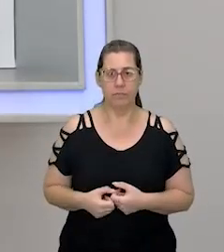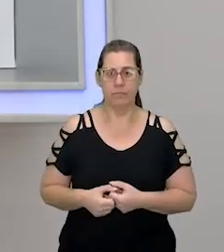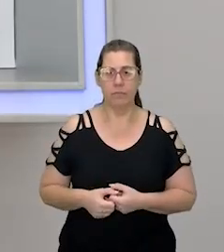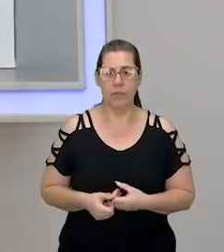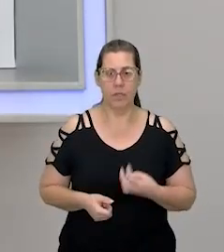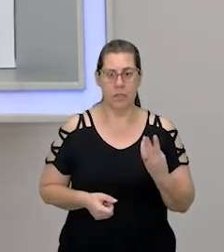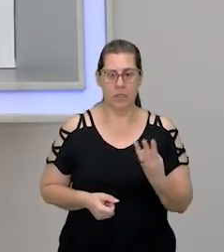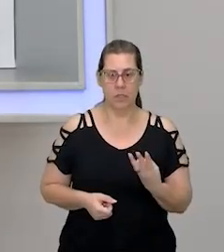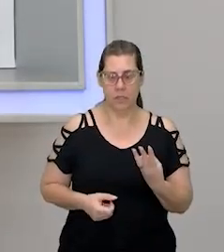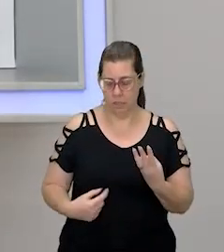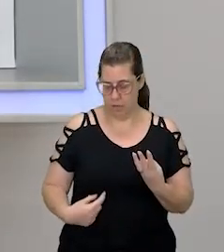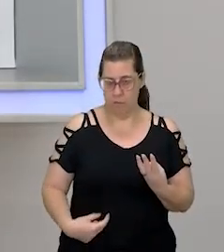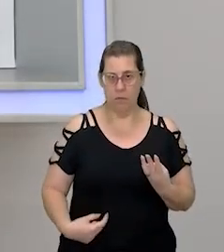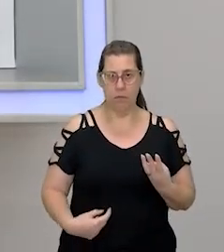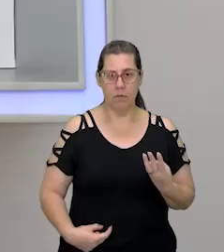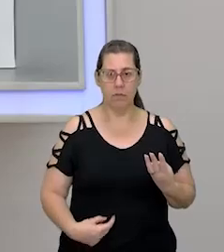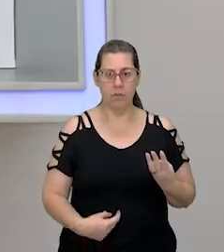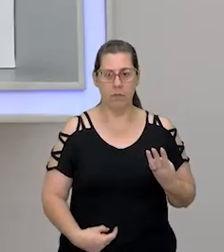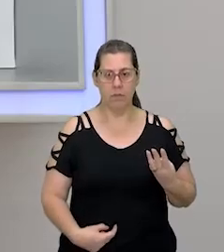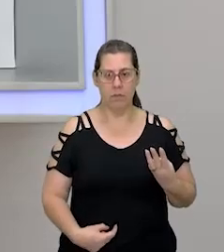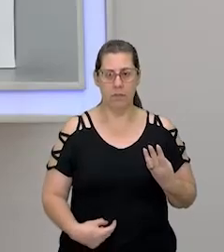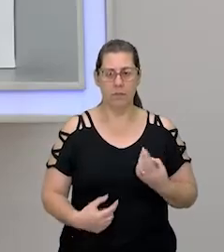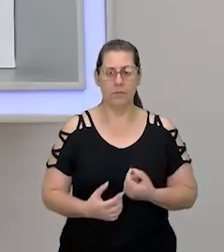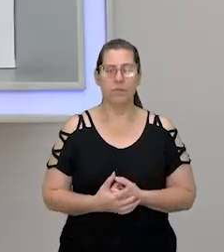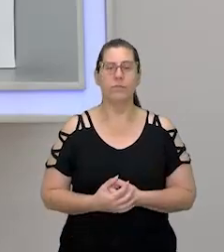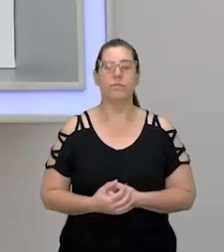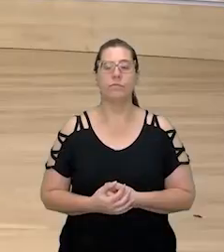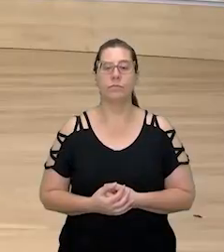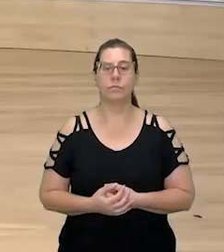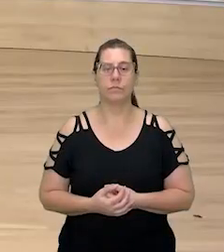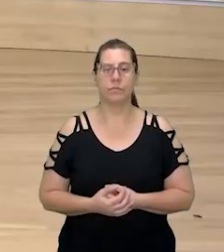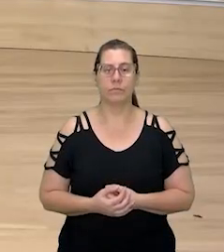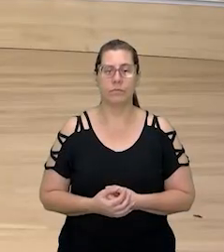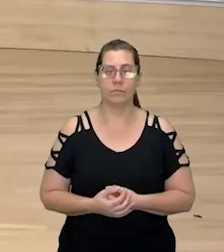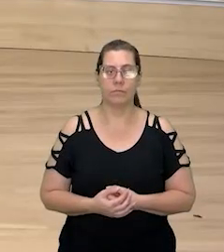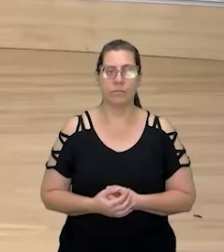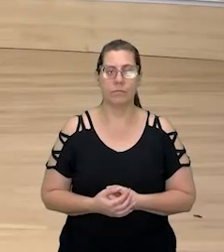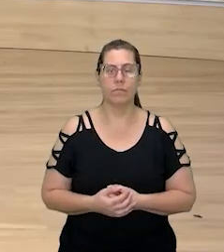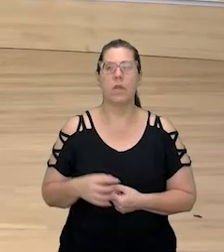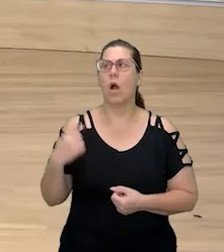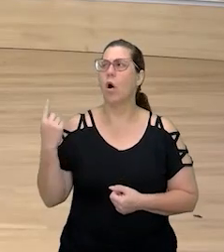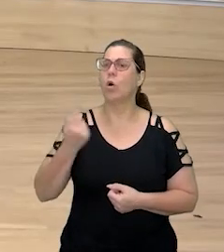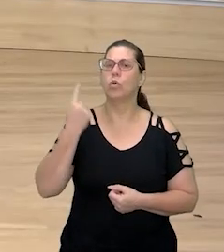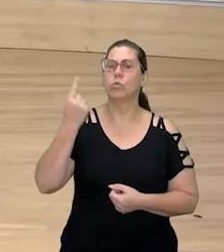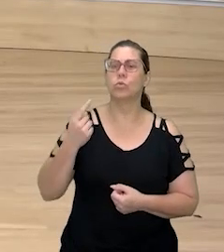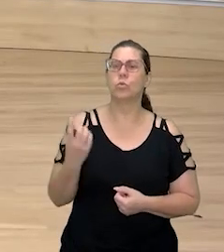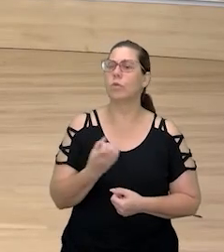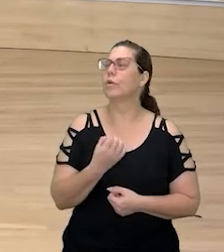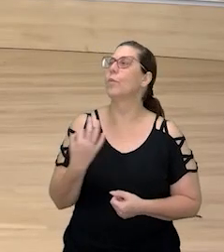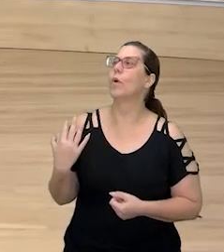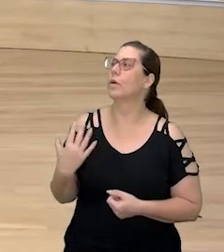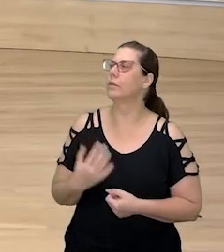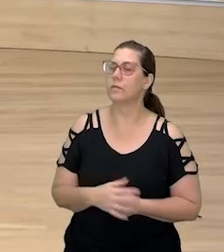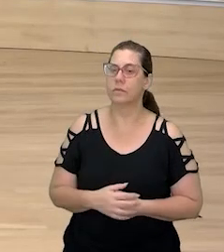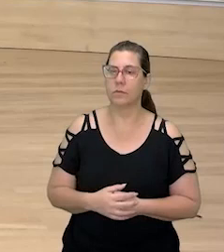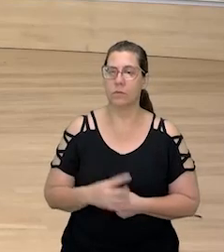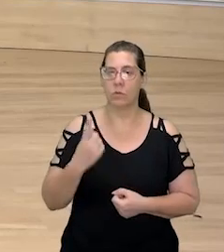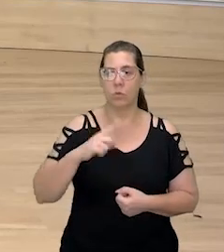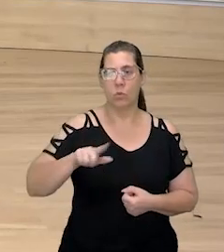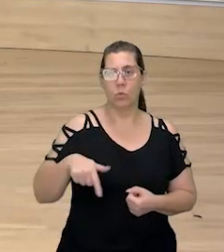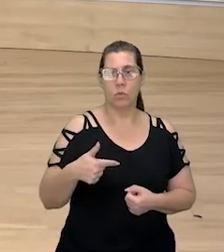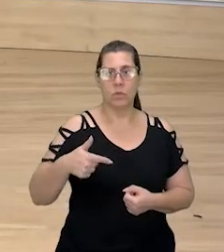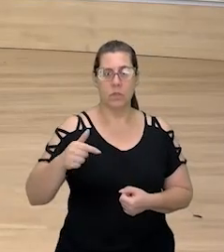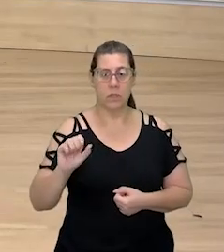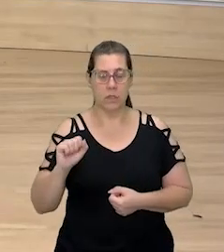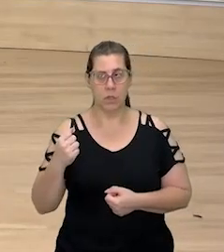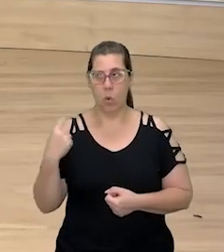são os dans, né? Terceiro dan, tá? É isso. E a sua altura, Washington? Fala lá pra quem tá em casa. Eu tenho 1,78